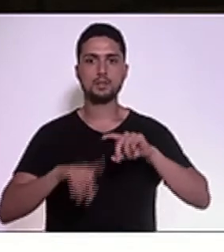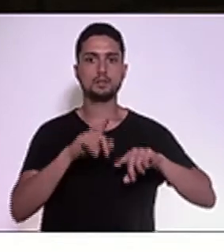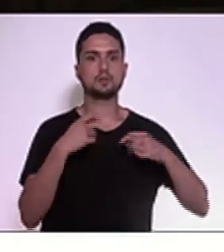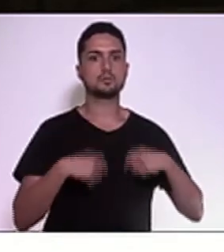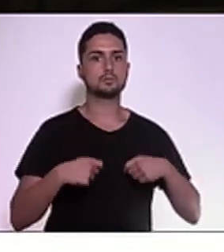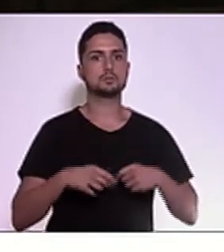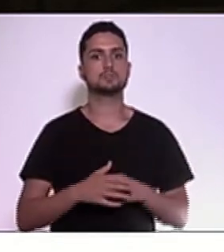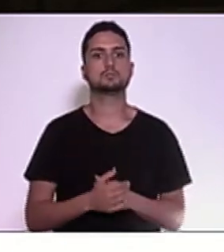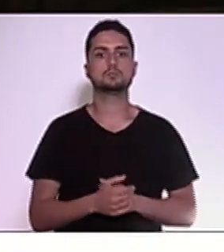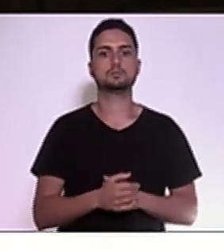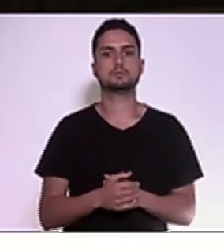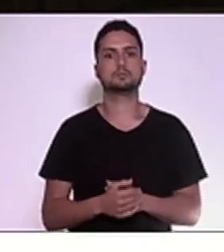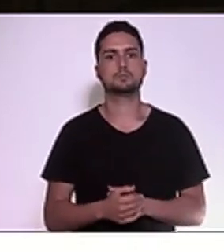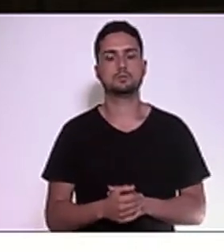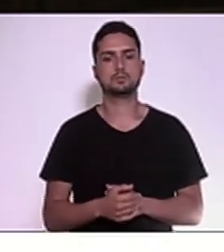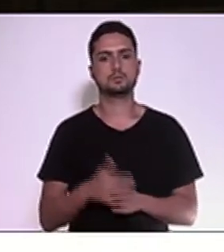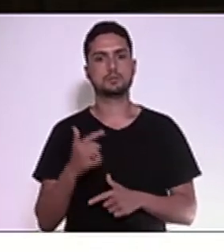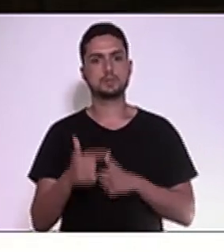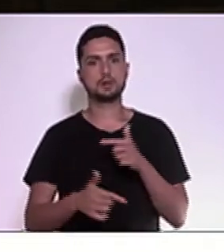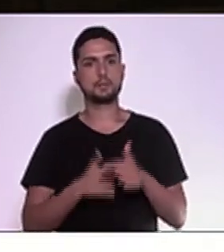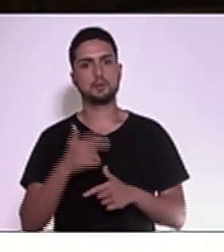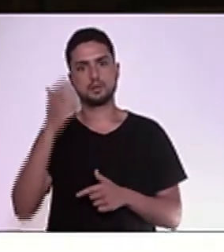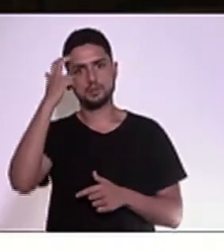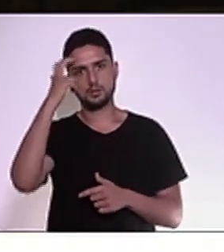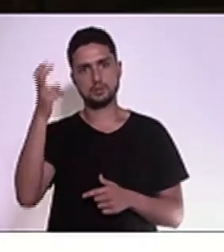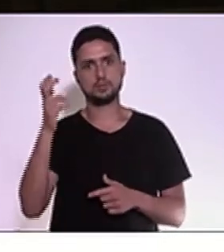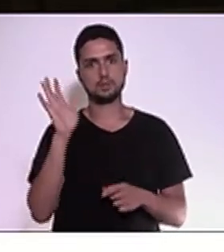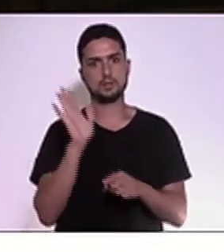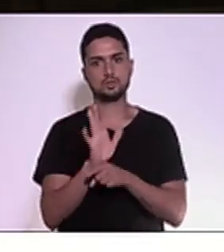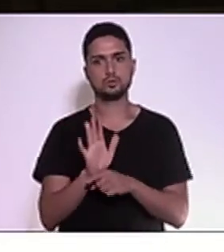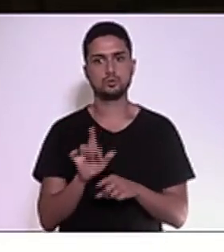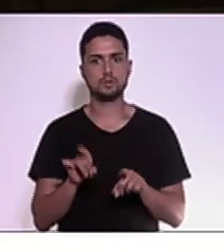elementares para o seu trabalho de inteligência, que